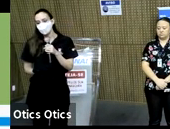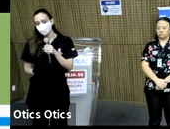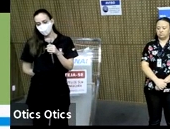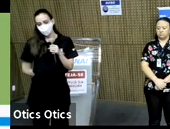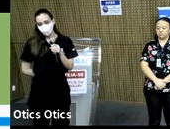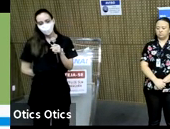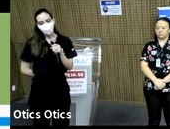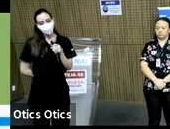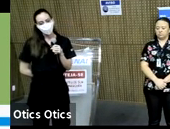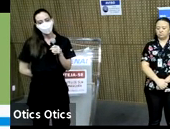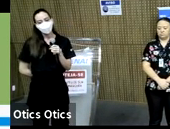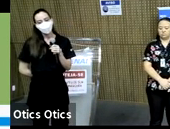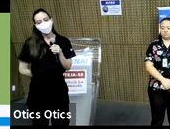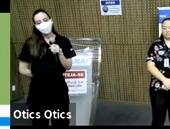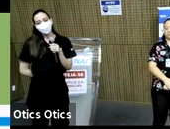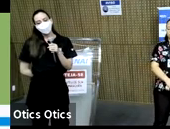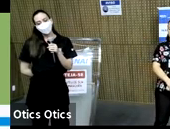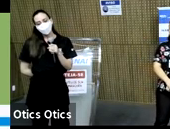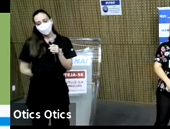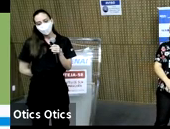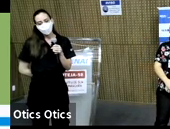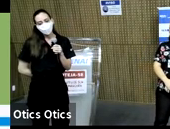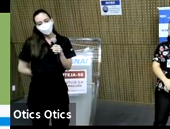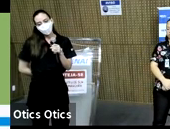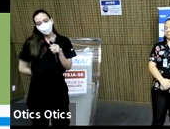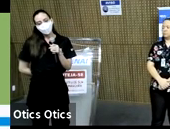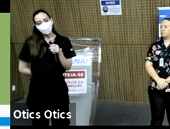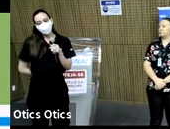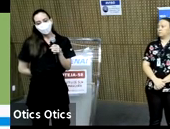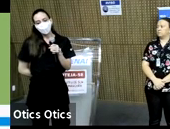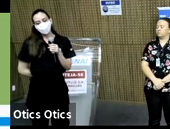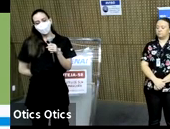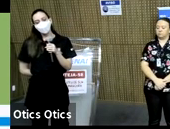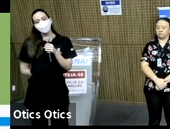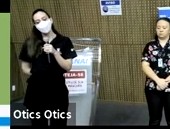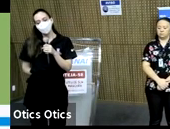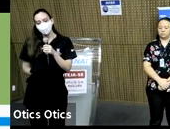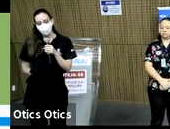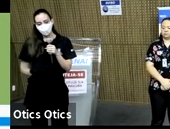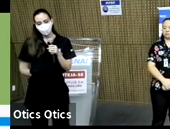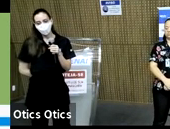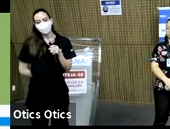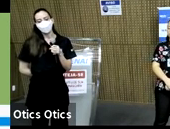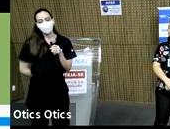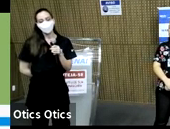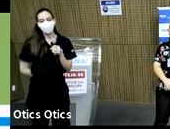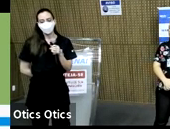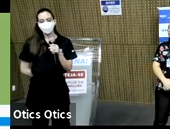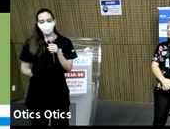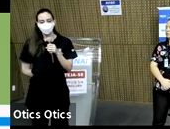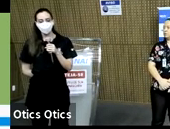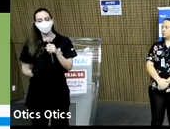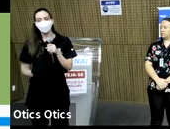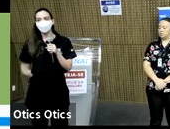na notificação desses testes, além do atendimento do pré-natal odontológico, da gestante, por mais que tenha